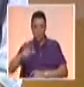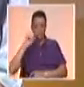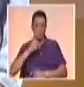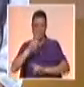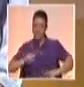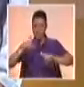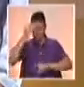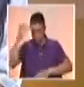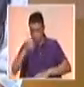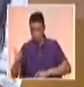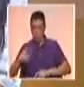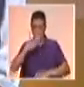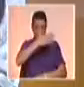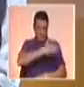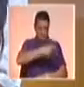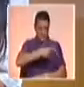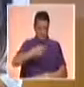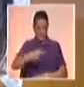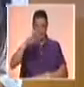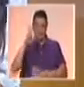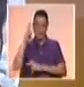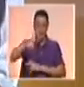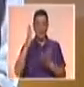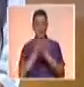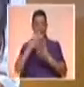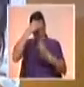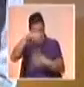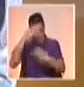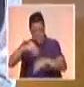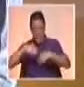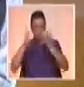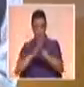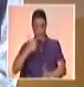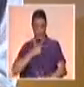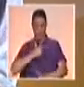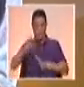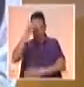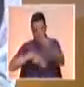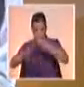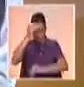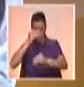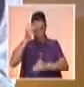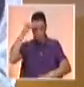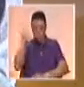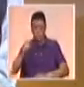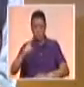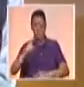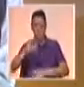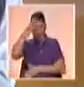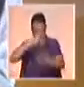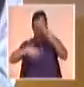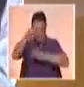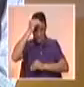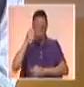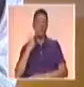professor, isto em 98, para ir à escola e ensinar. Toda a turma aprendeu, todos os professores foram aprendendo. Houve realmente